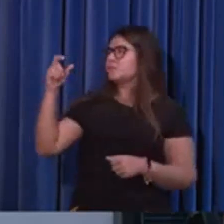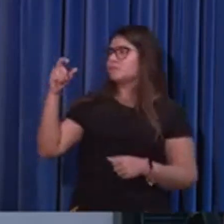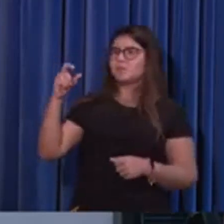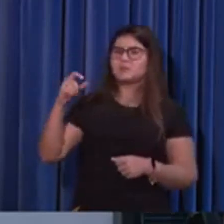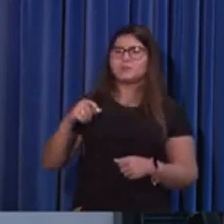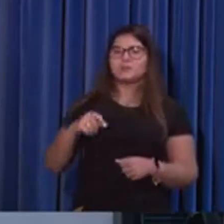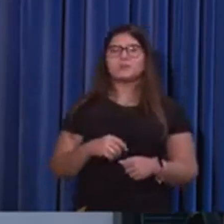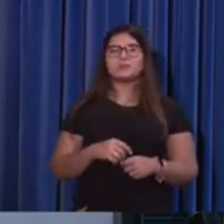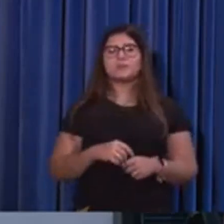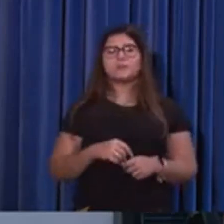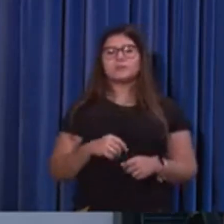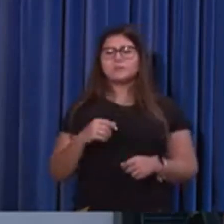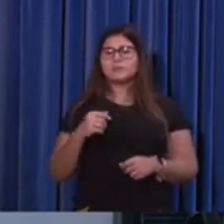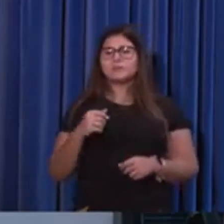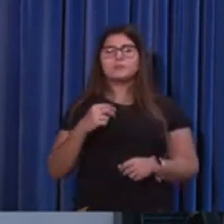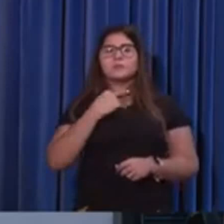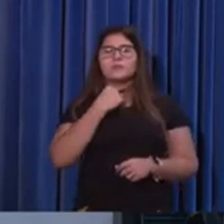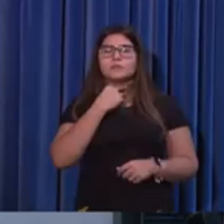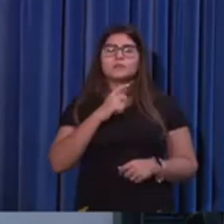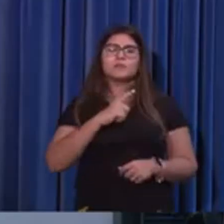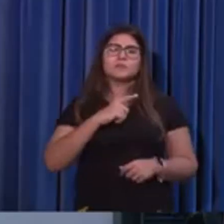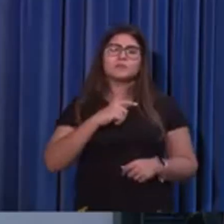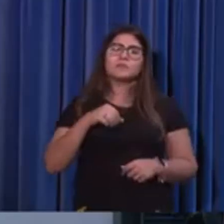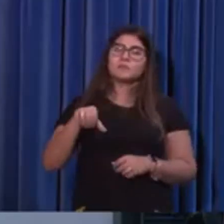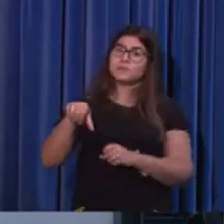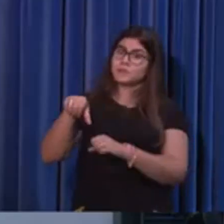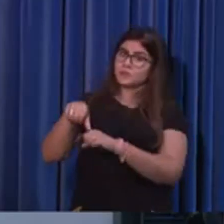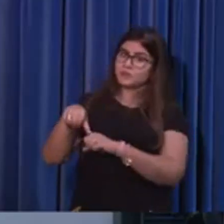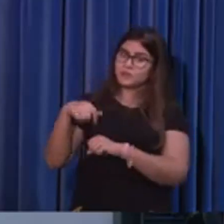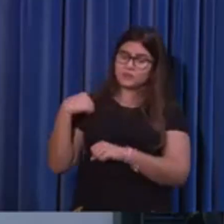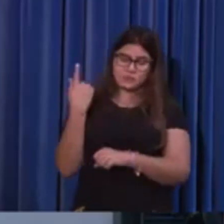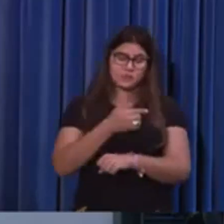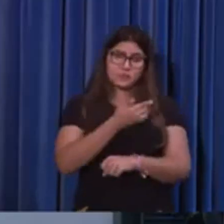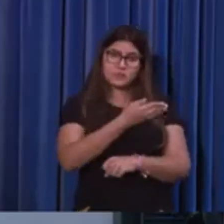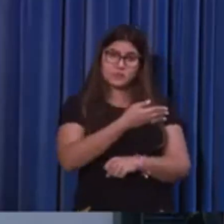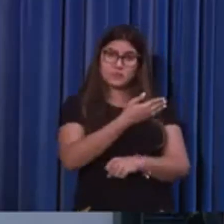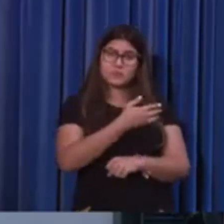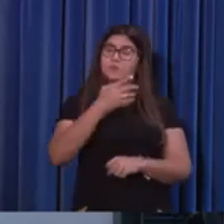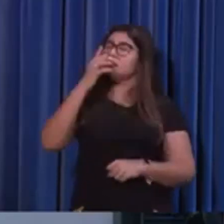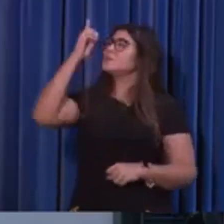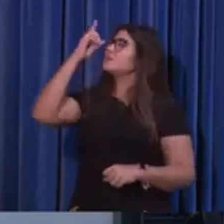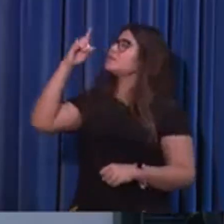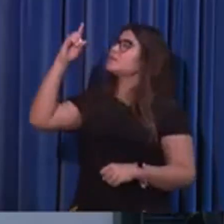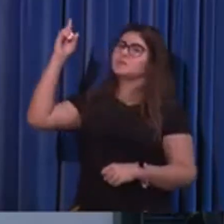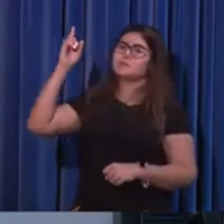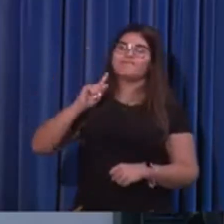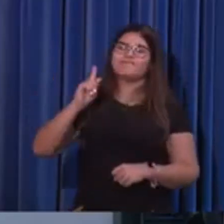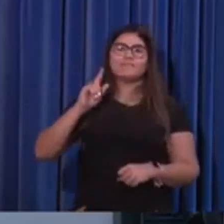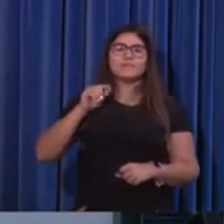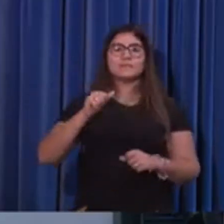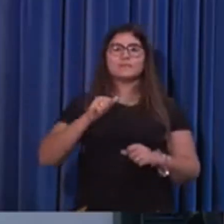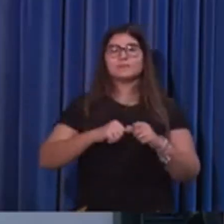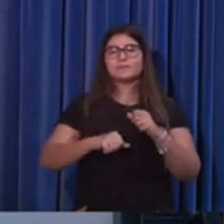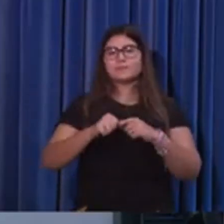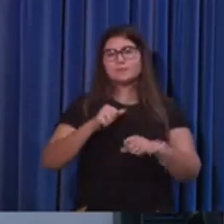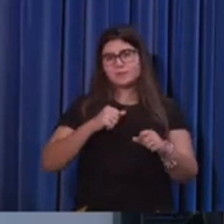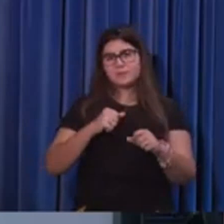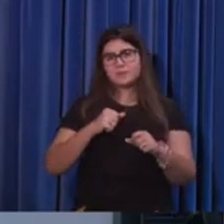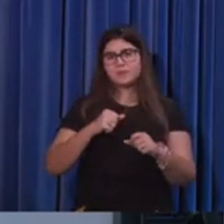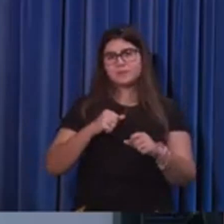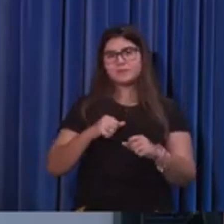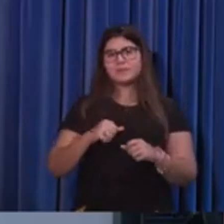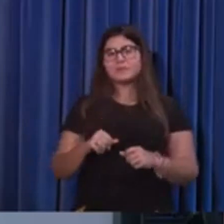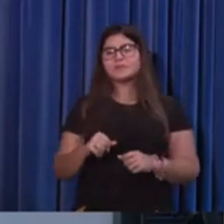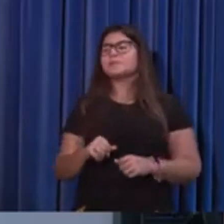seu caráter, porque Deus é imutável. Ele continua sendo amor, Ele continua sendo misericórdia,